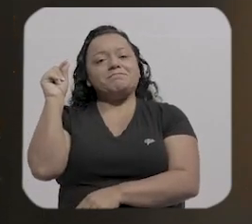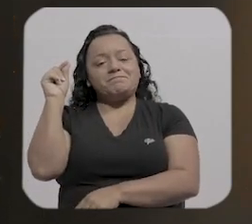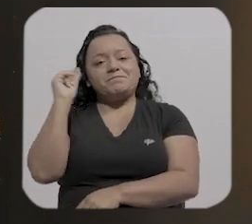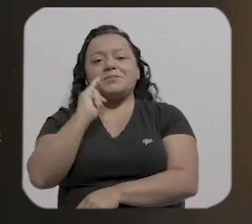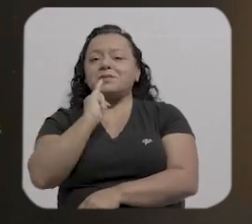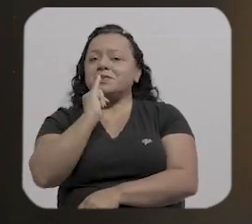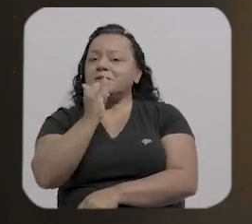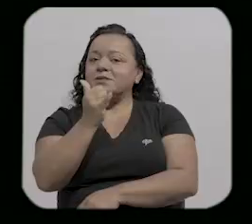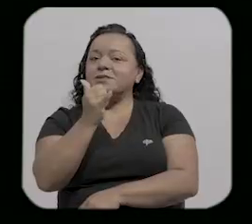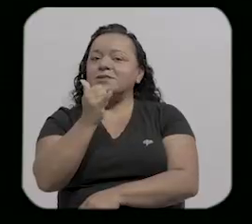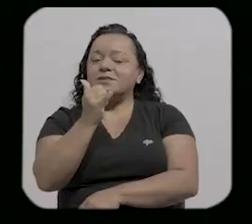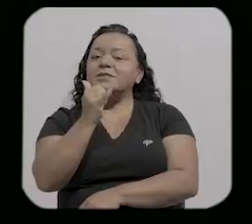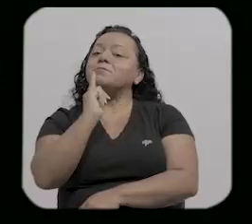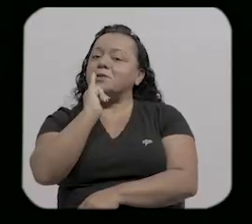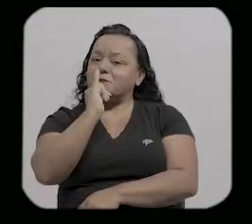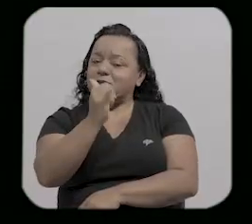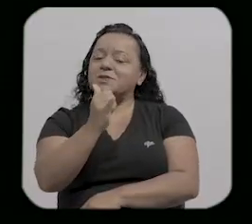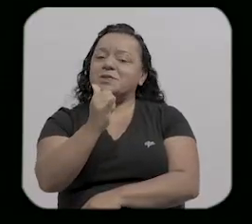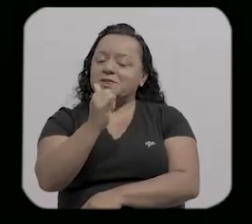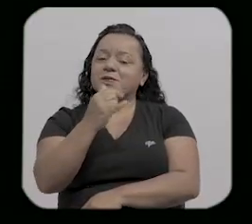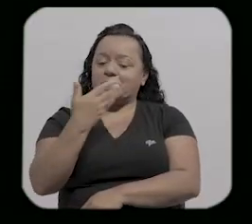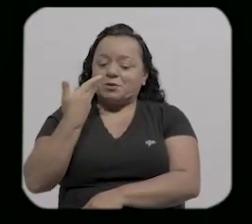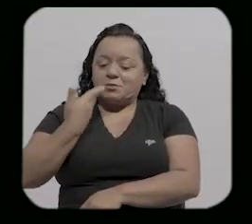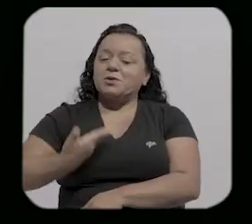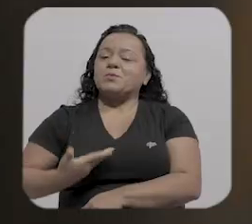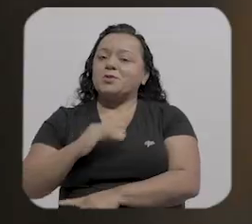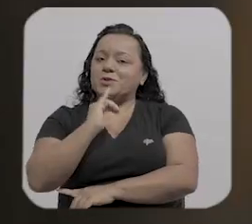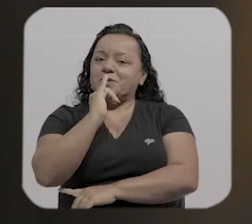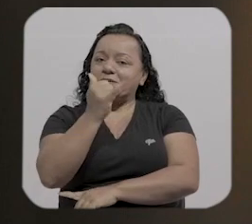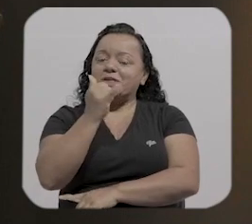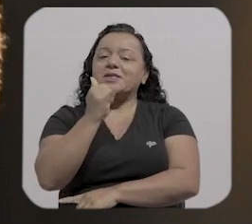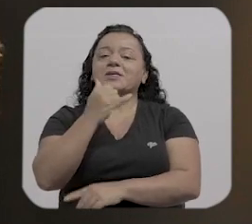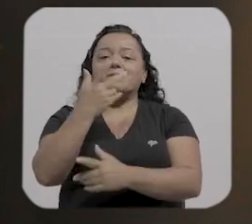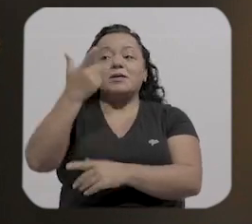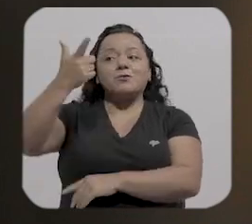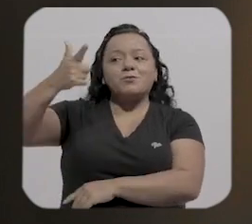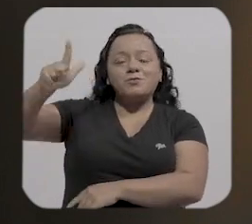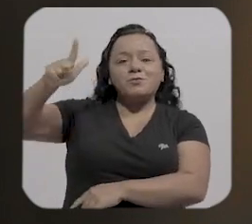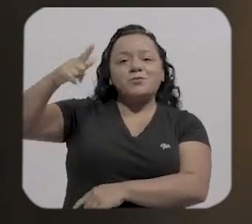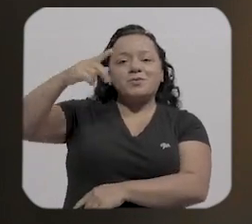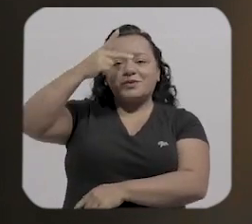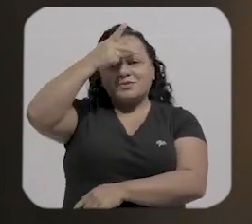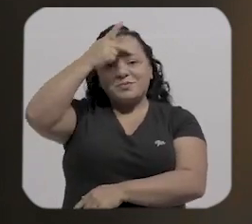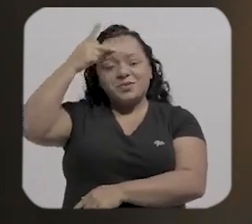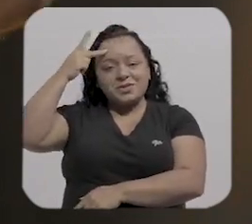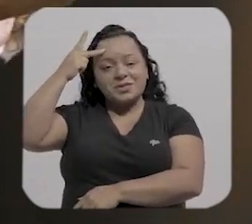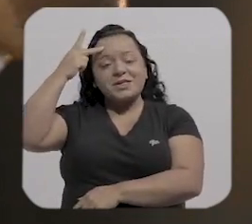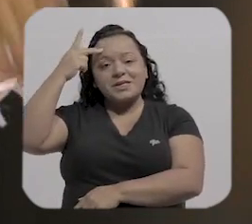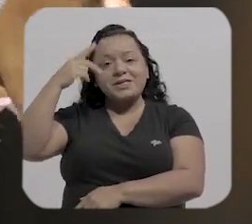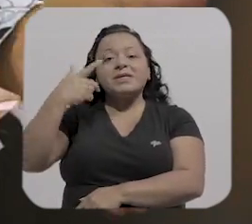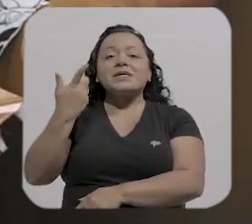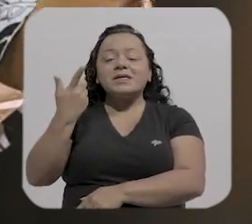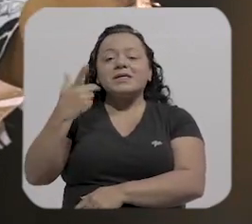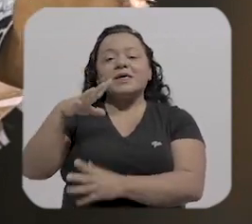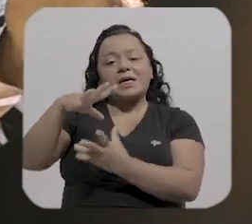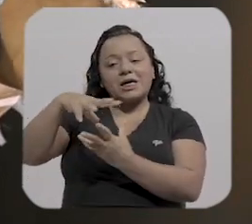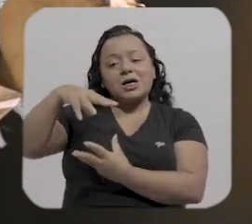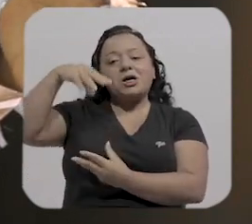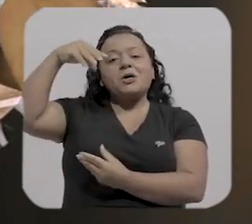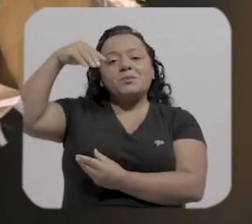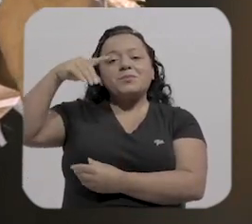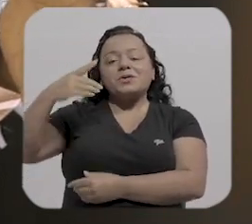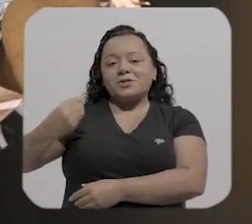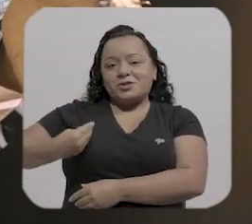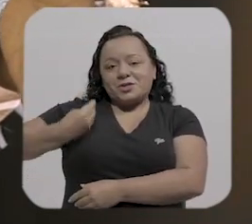escolhido para dizer, como eu estou dizendo aqui, para outras pessoas que eles estão aqui